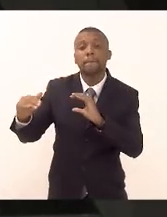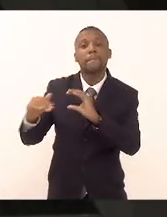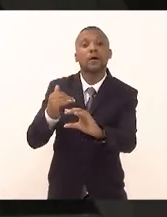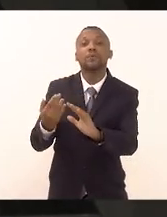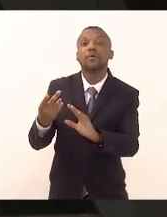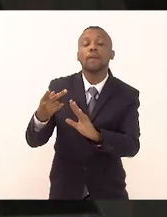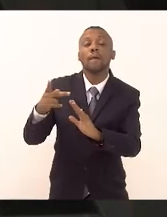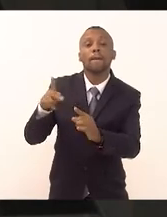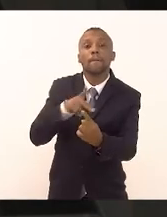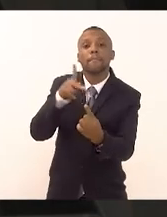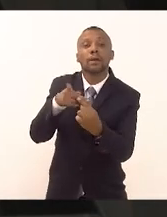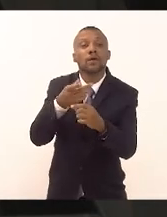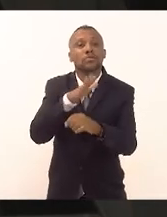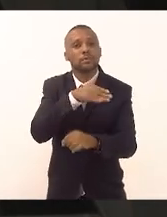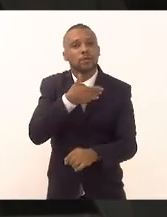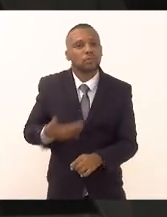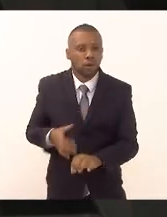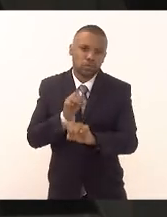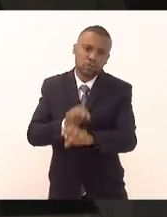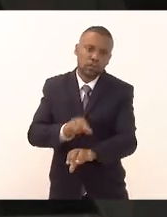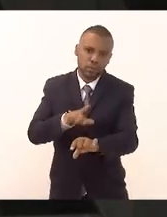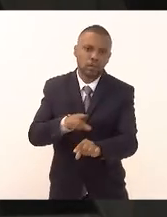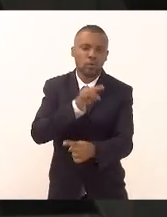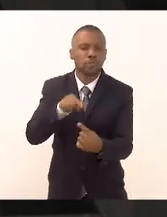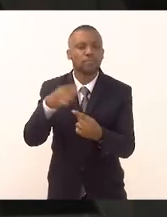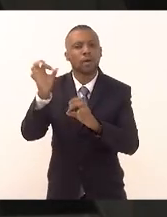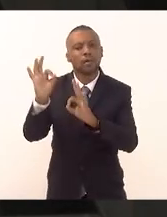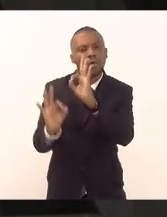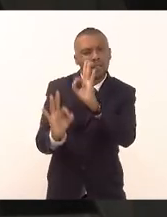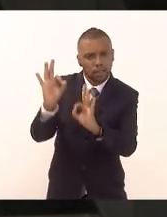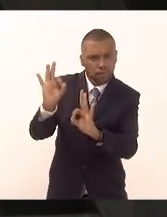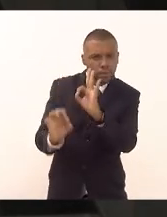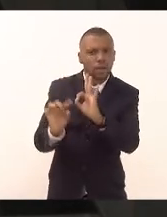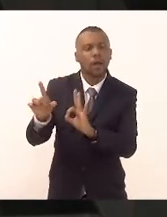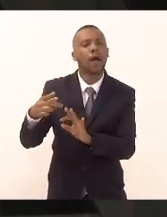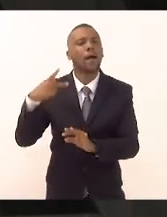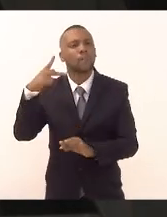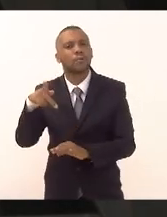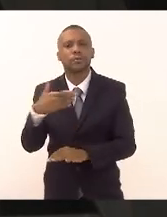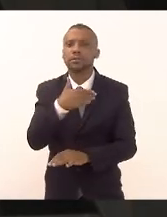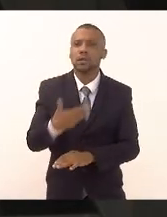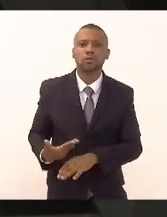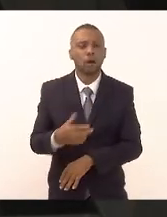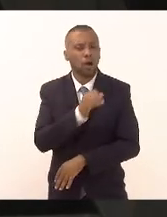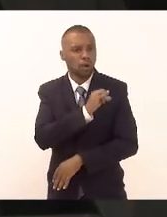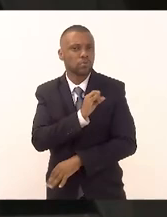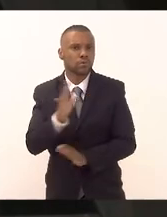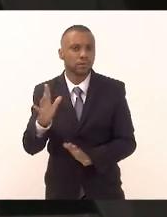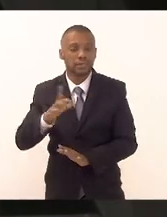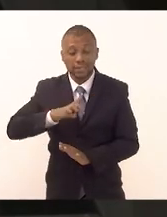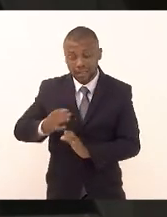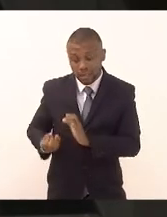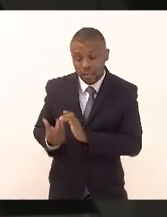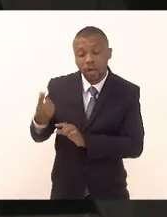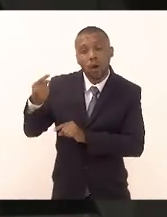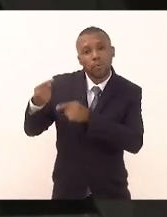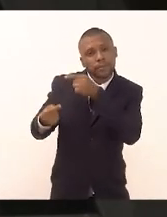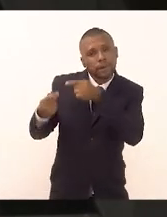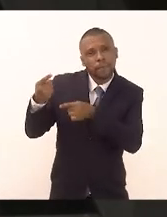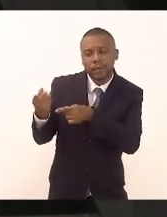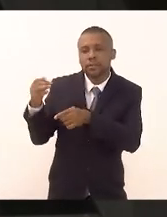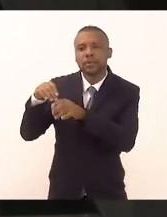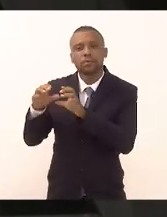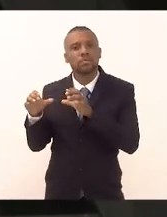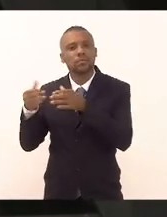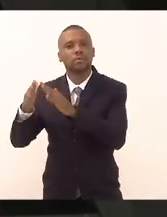de Educação para cá, para fazer o debate sobre a política educacional do Estado, que ele apresente uma mensagem, que ele instaure um debate na comunidade educacional